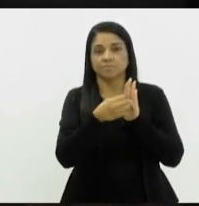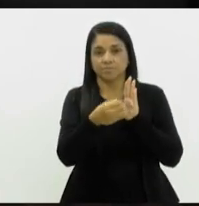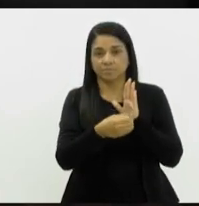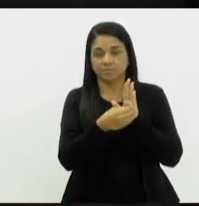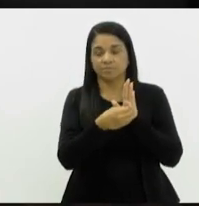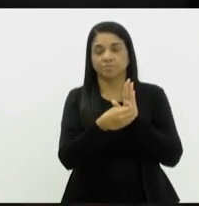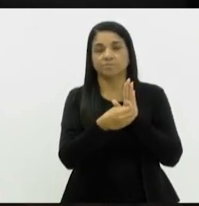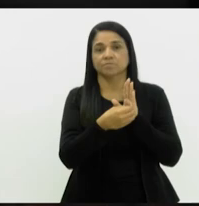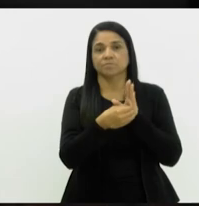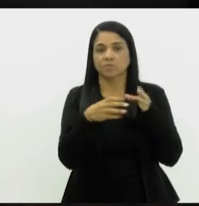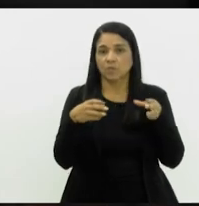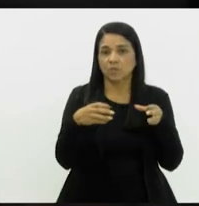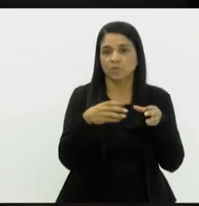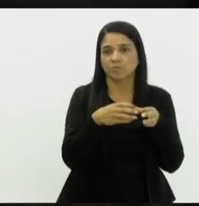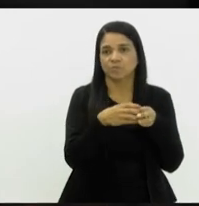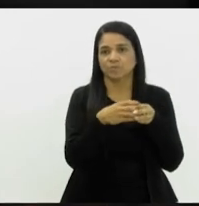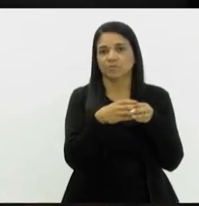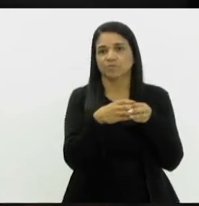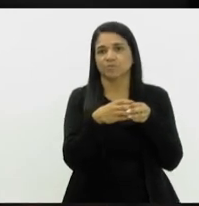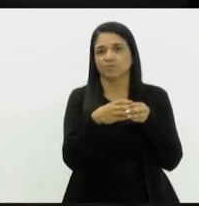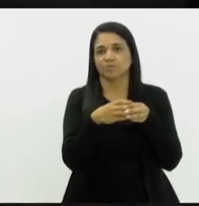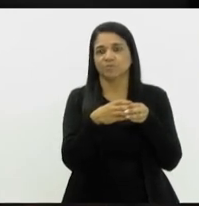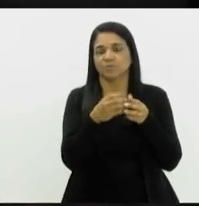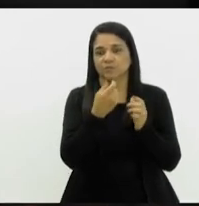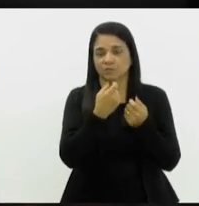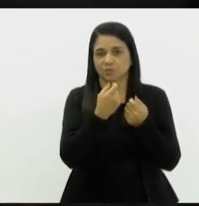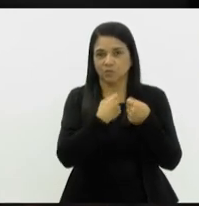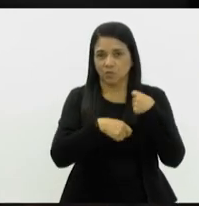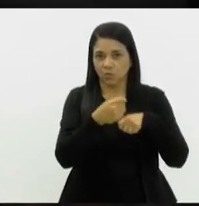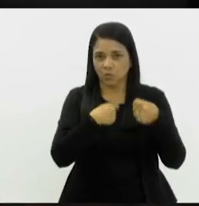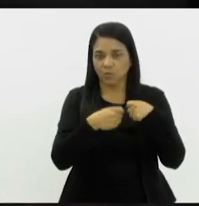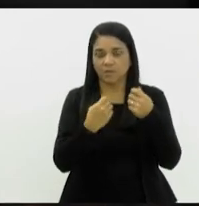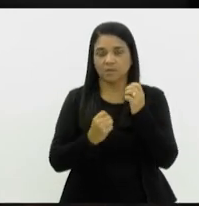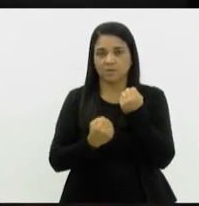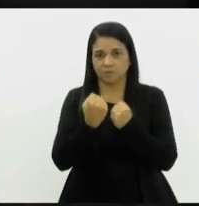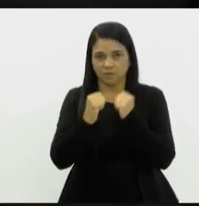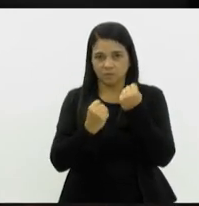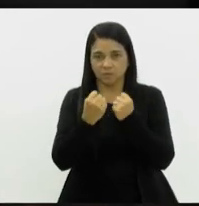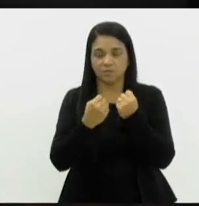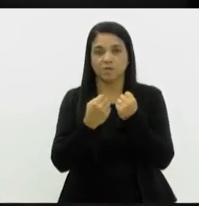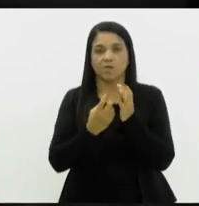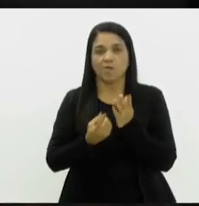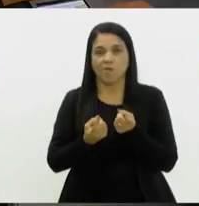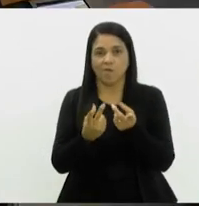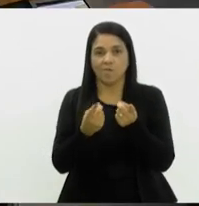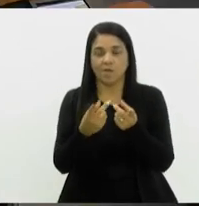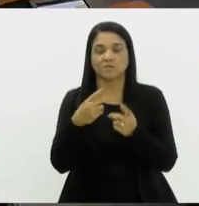parecer pela Comissão de Economia, Indústria e Comércio, deputado Anderson Moraes.